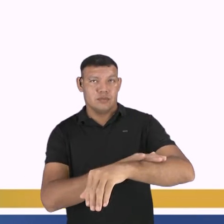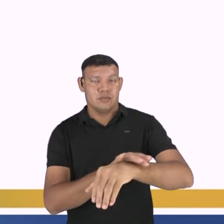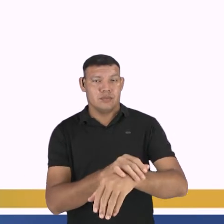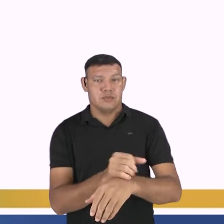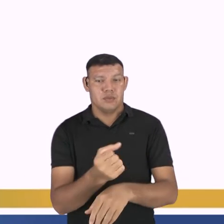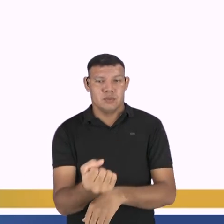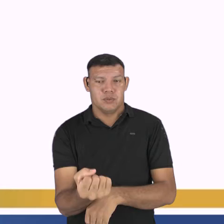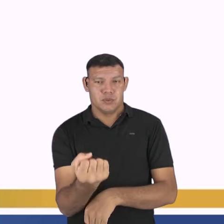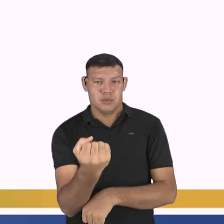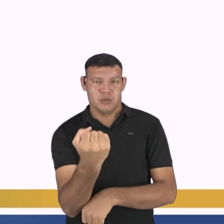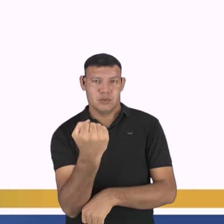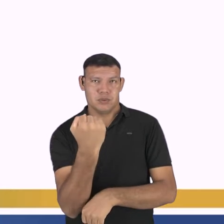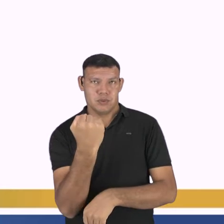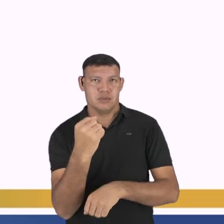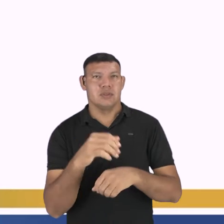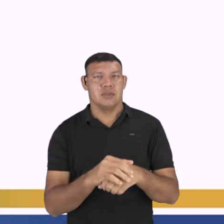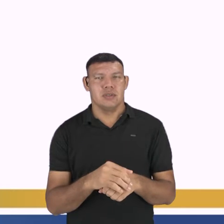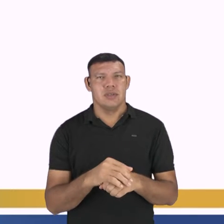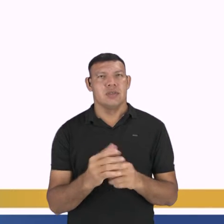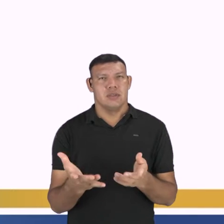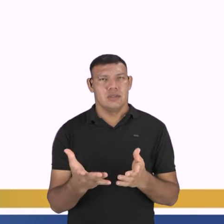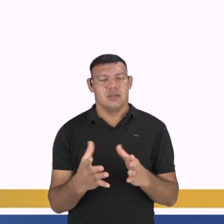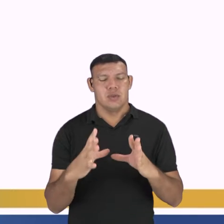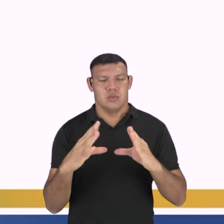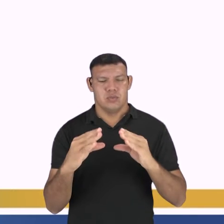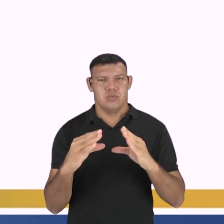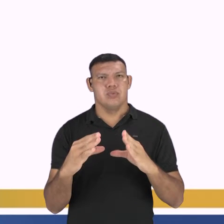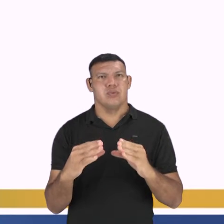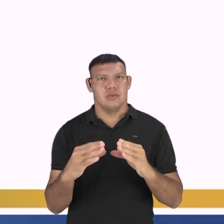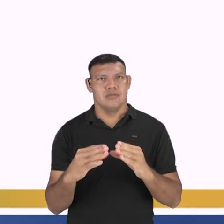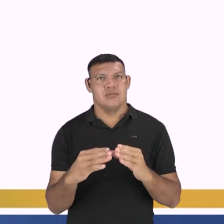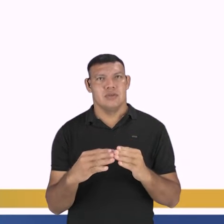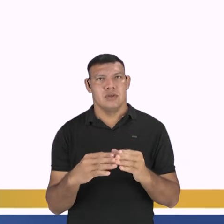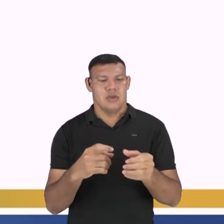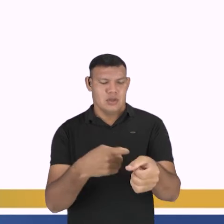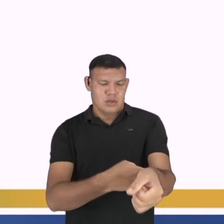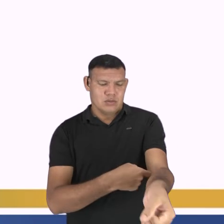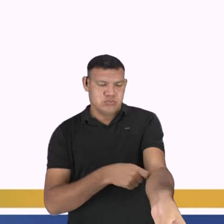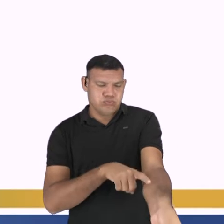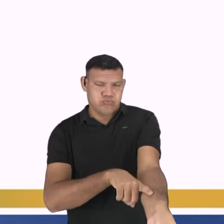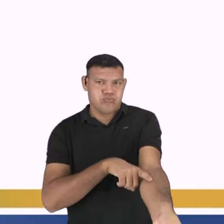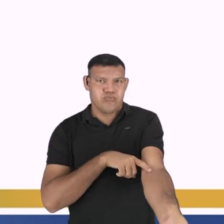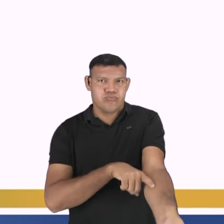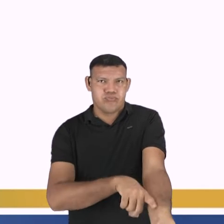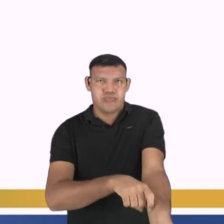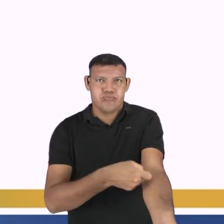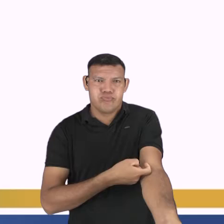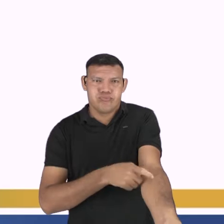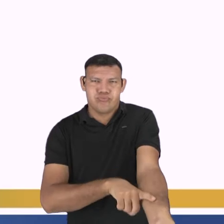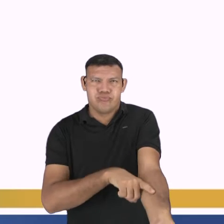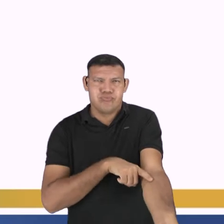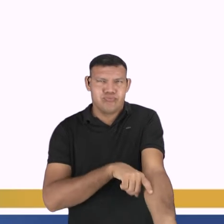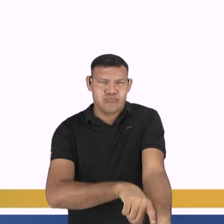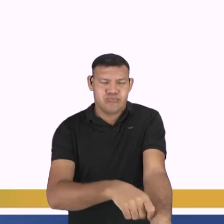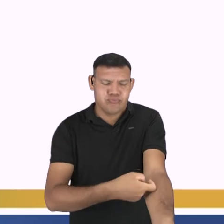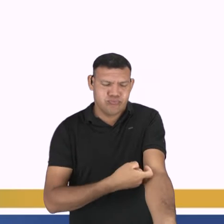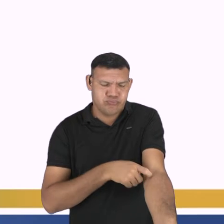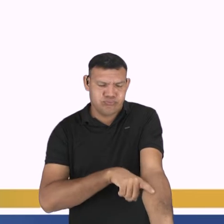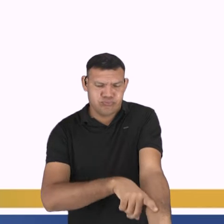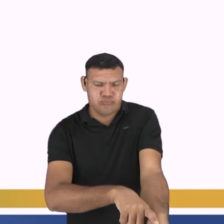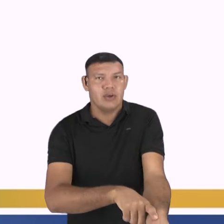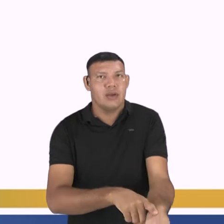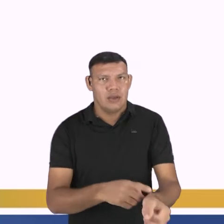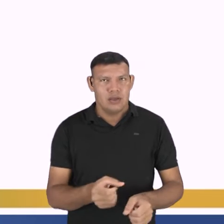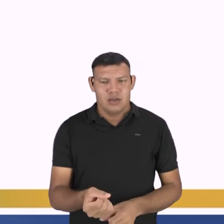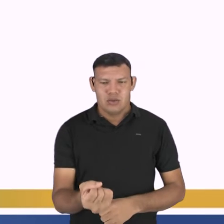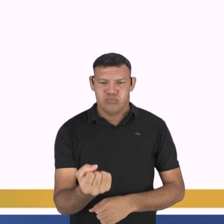que se enche é um tecido esponjoso, na verdade, que se enche de sangue no momento da excitação sexual. Além de